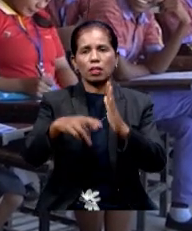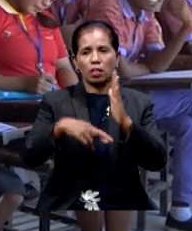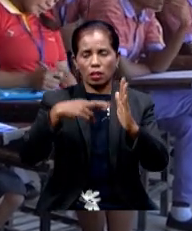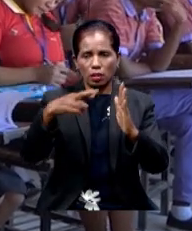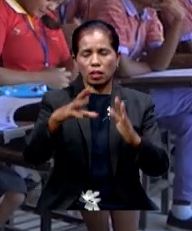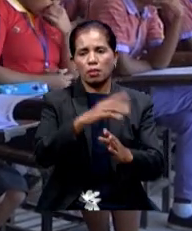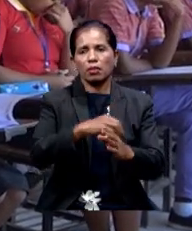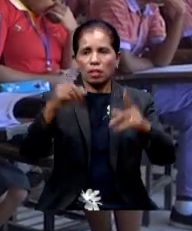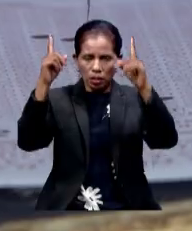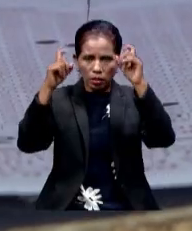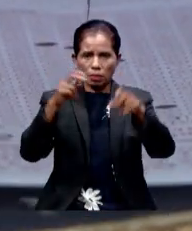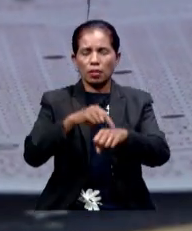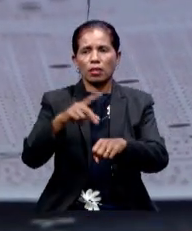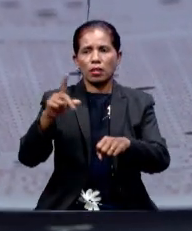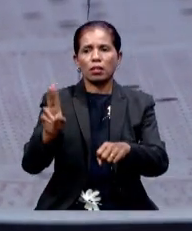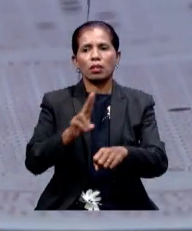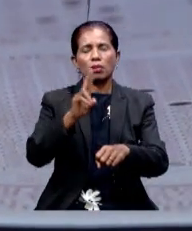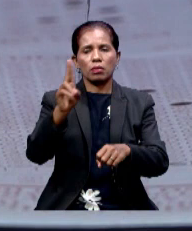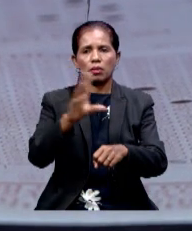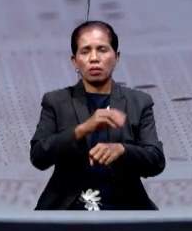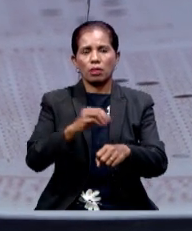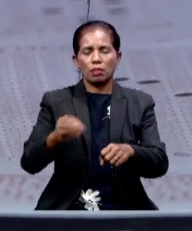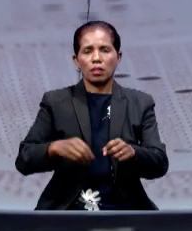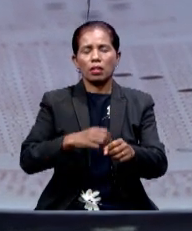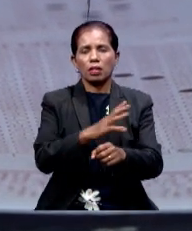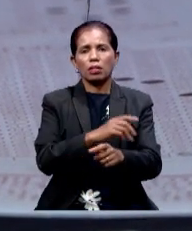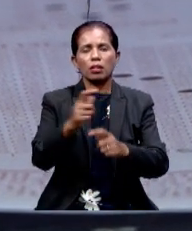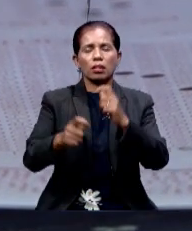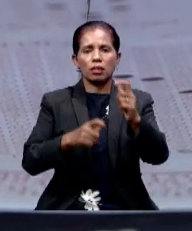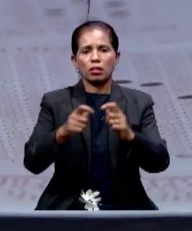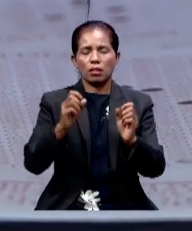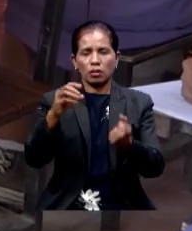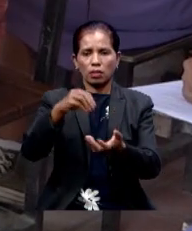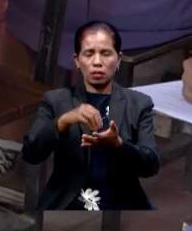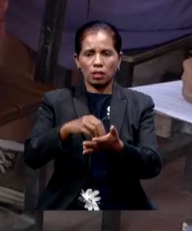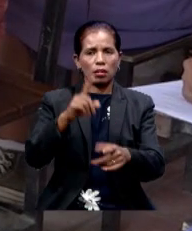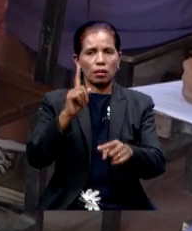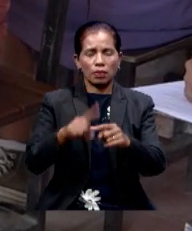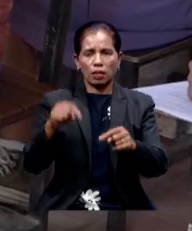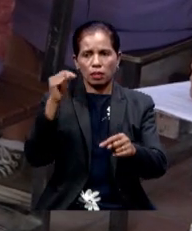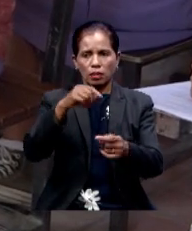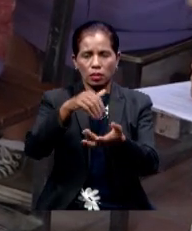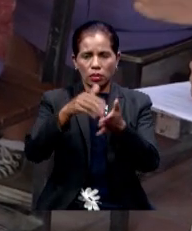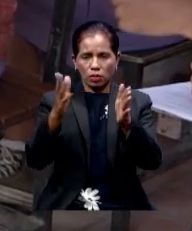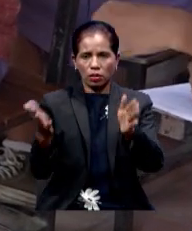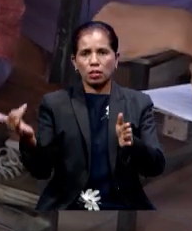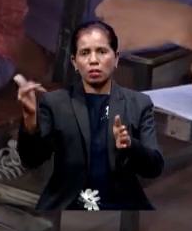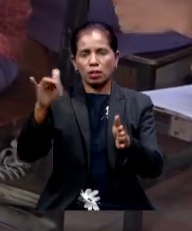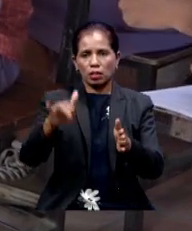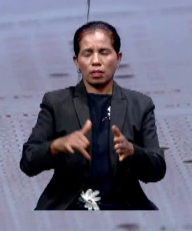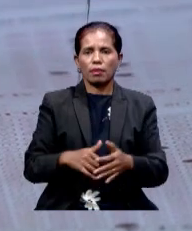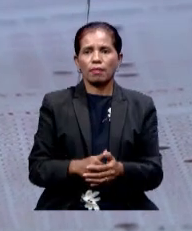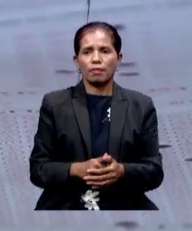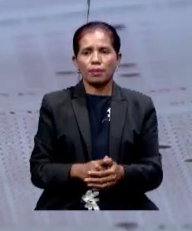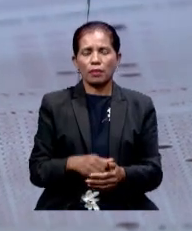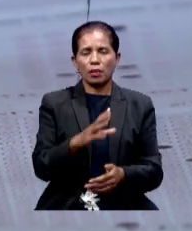ba ponto exame nacional uja máquina digital. O objetivo é tu garante imparcialidade para estudante sira nha nota.